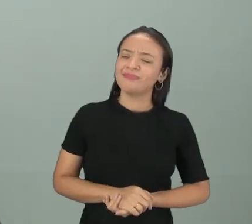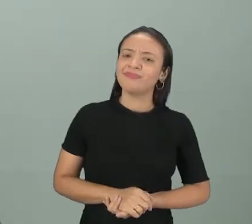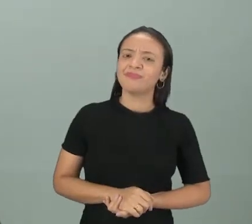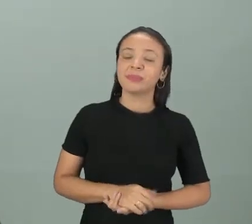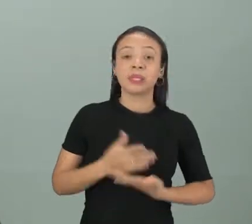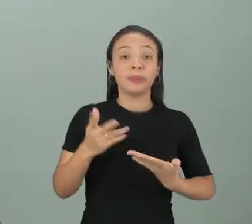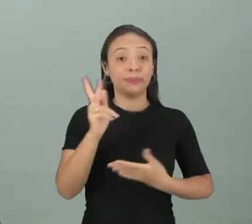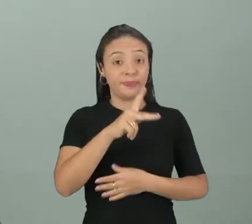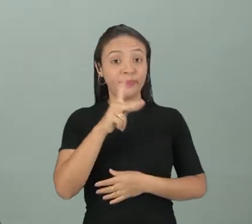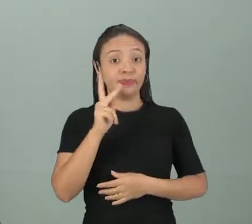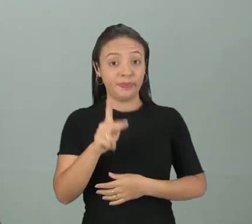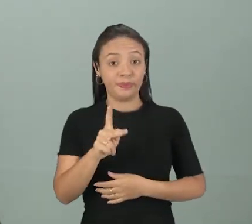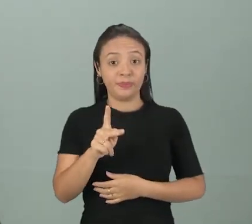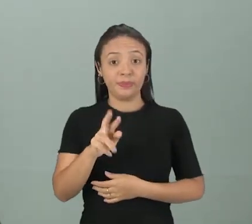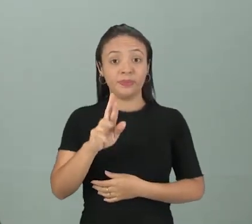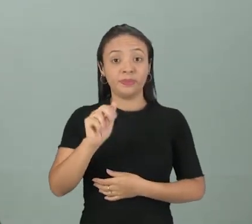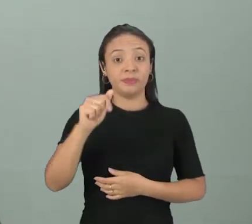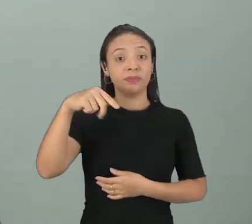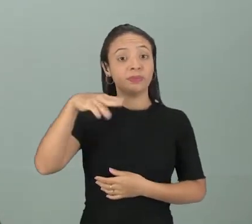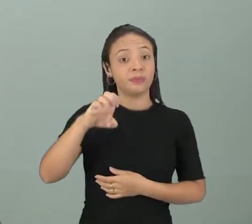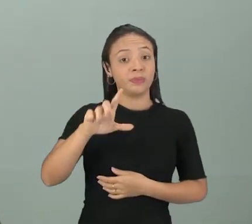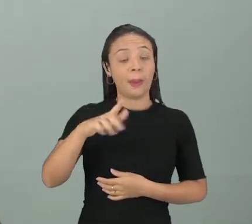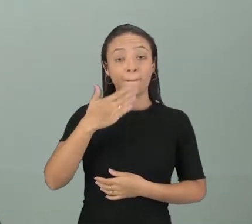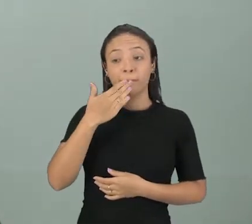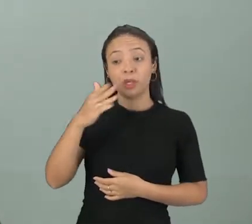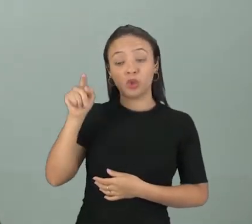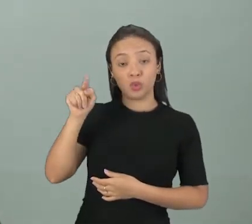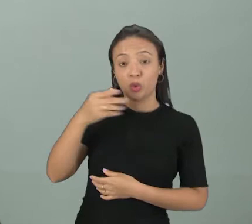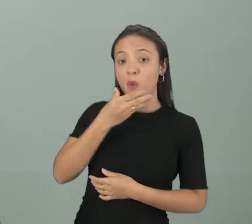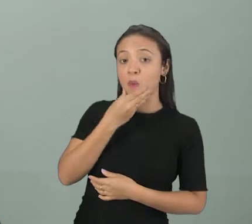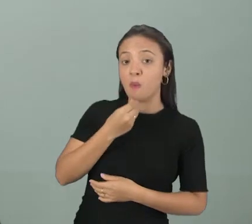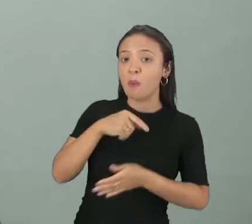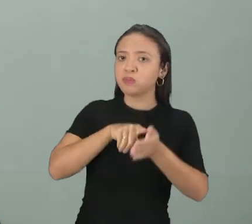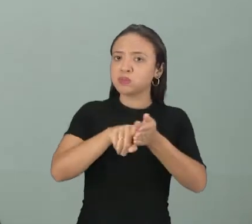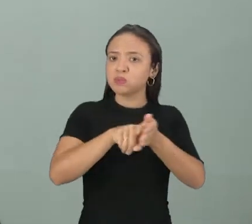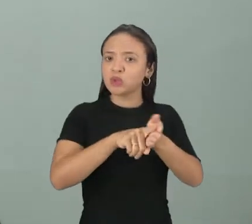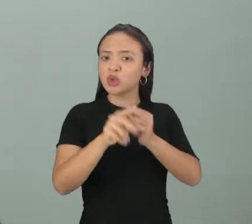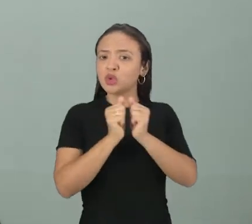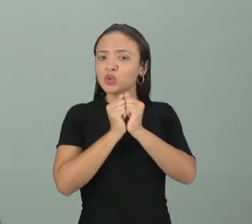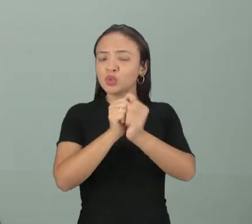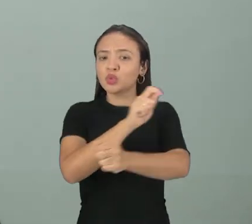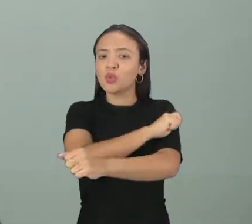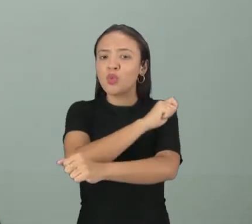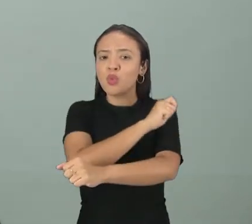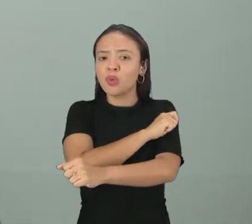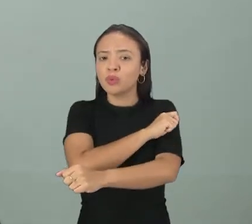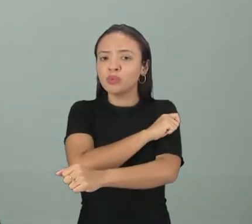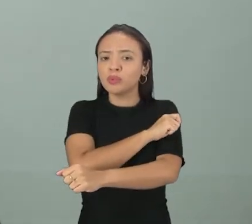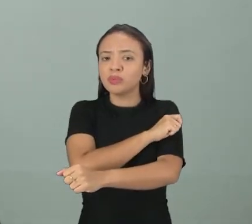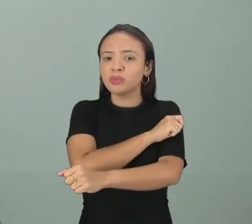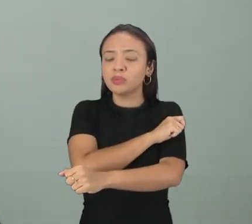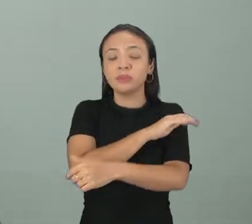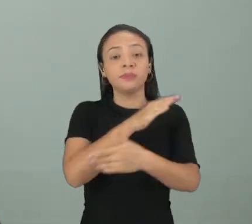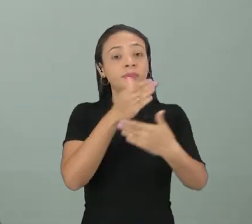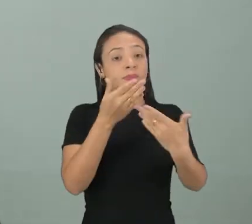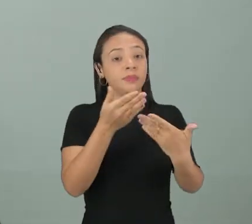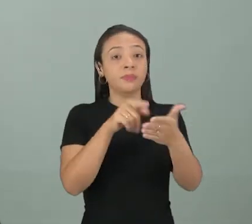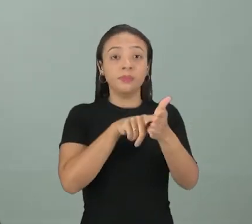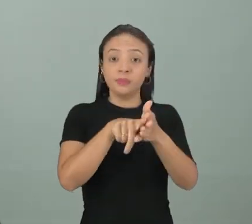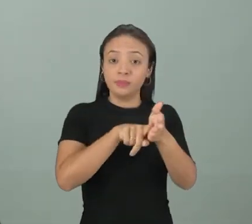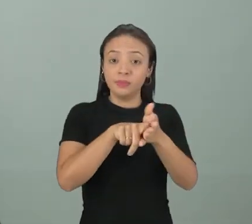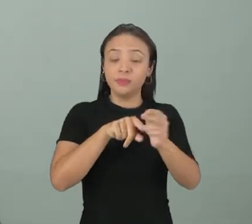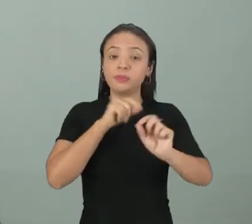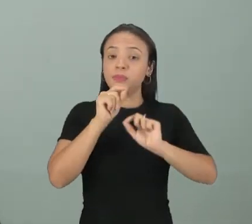mesmo a sua professora professora Raquel pediu para que ele fizesse uma pesquisa com os alunos na turma Pois é e